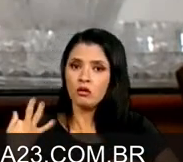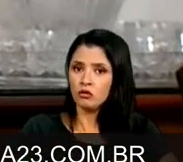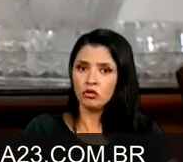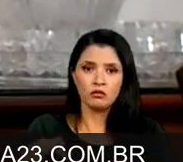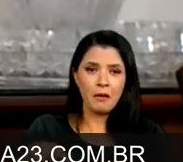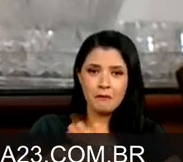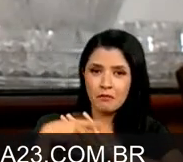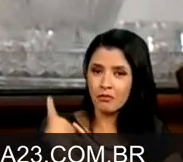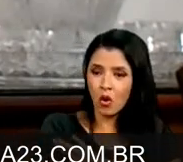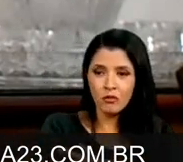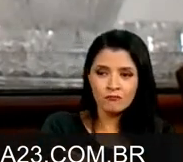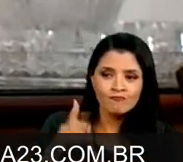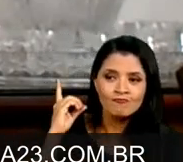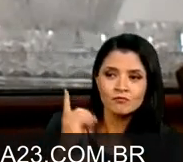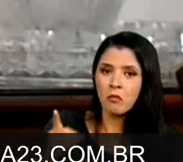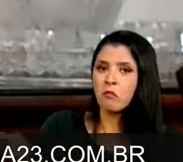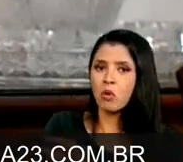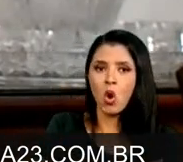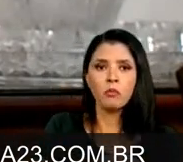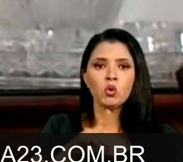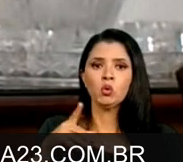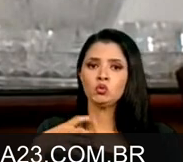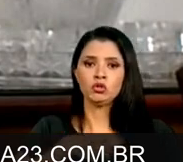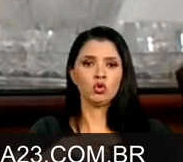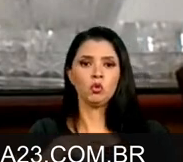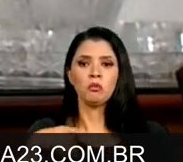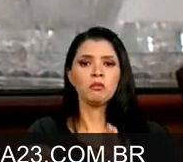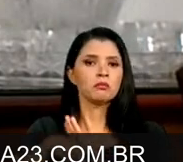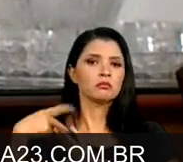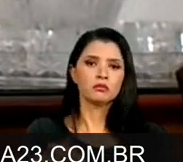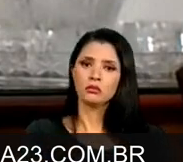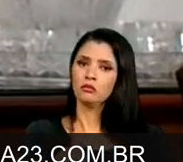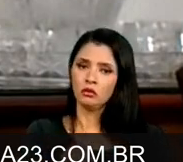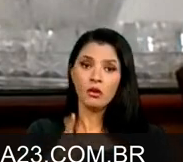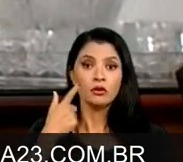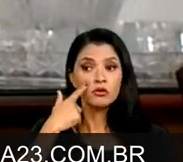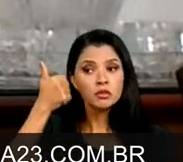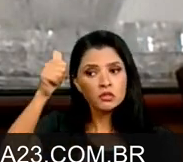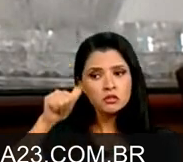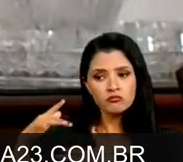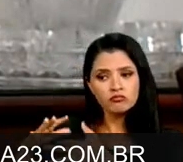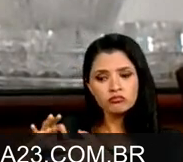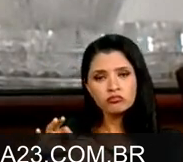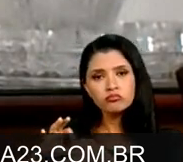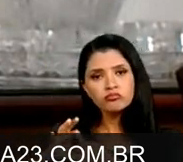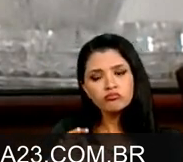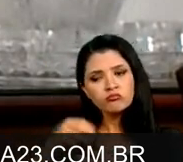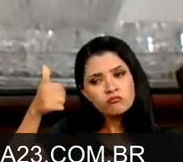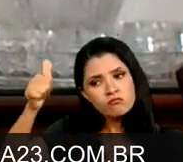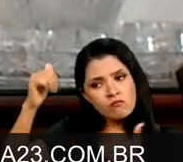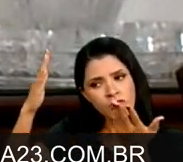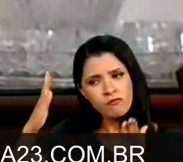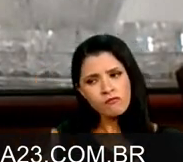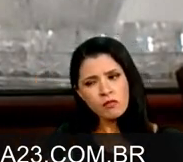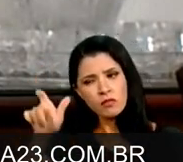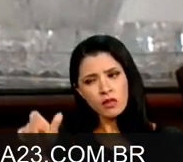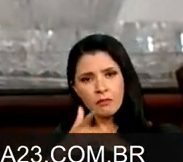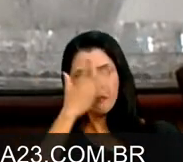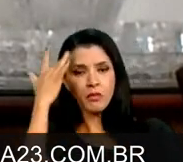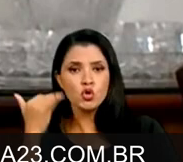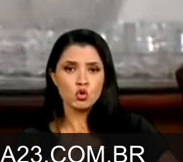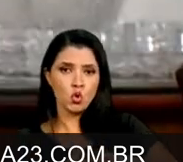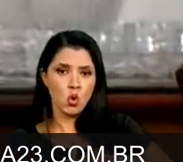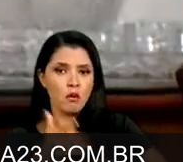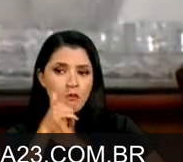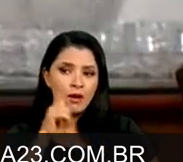um diagnóstico específico, um marcador específico. A gente tem que ver o contexto do paciente com tudo isso que eu falei